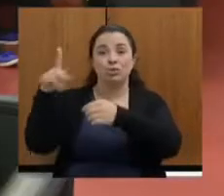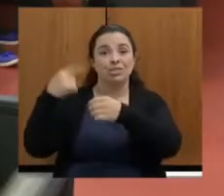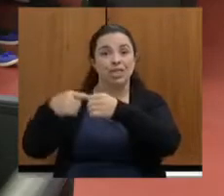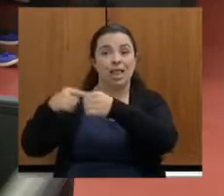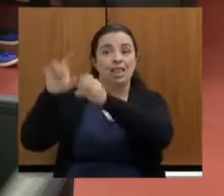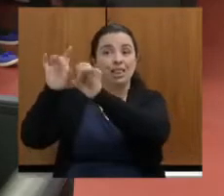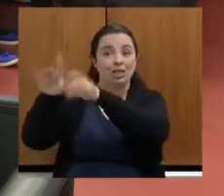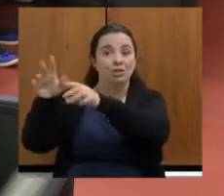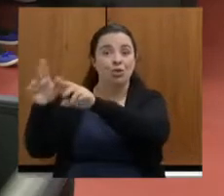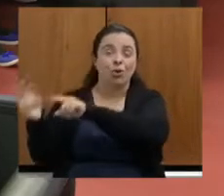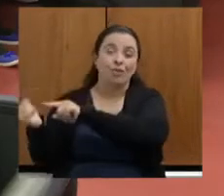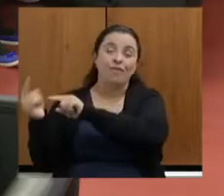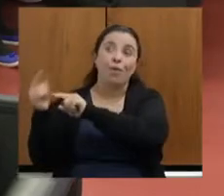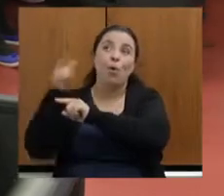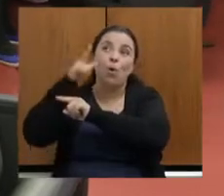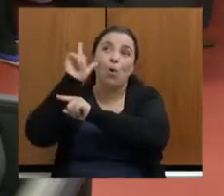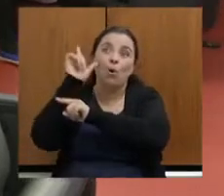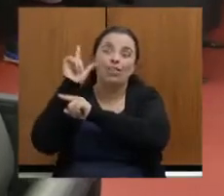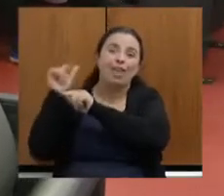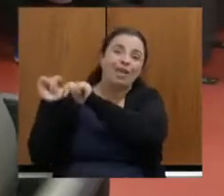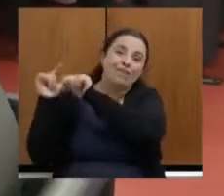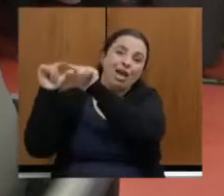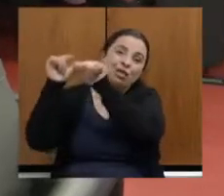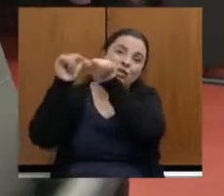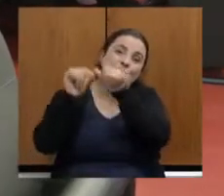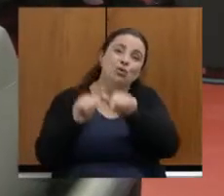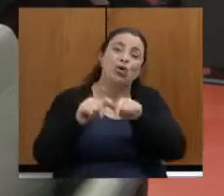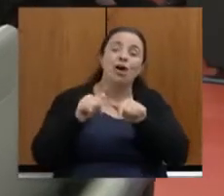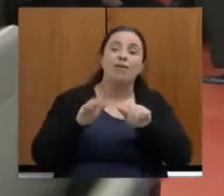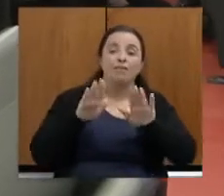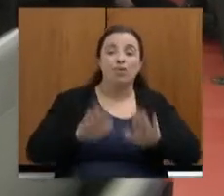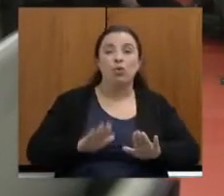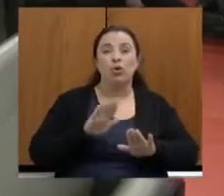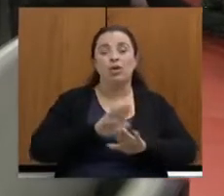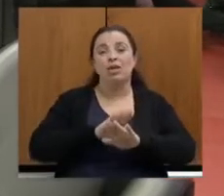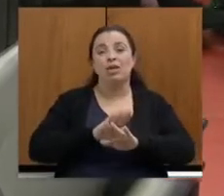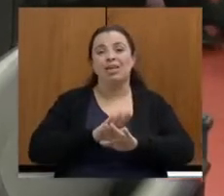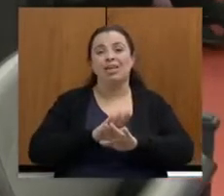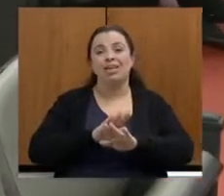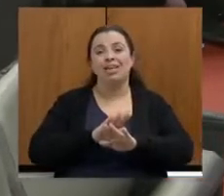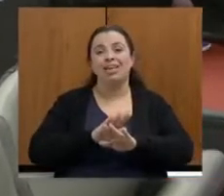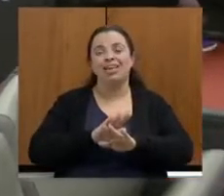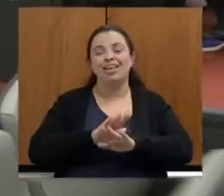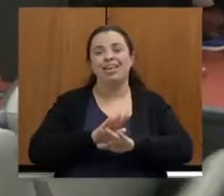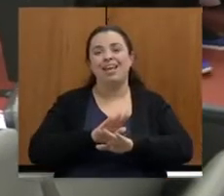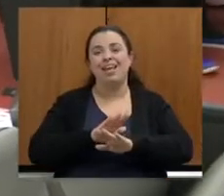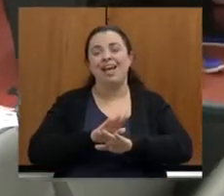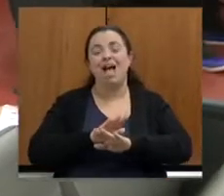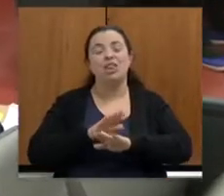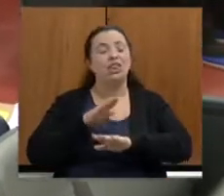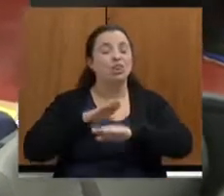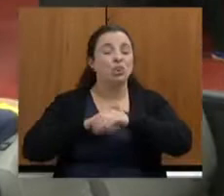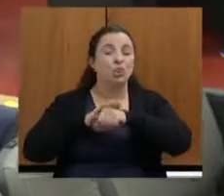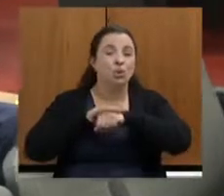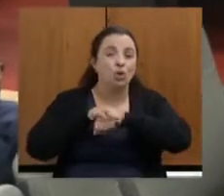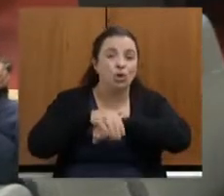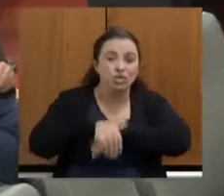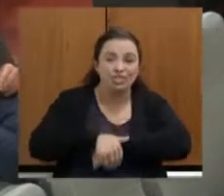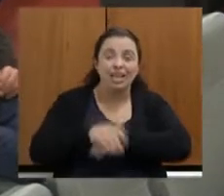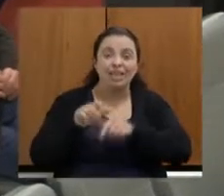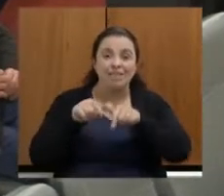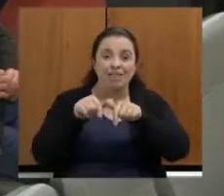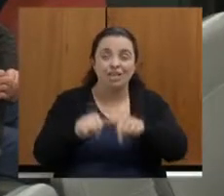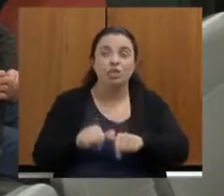tá aqui passou o dia né o dia inteiro a noite de viagem e o dia em